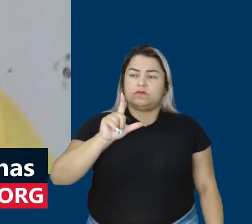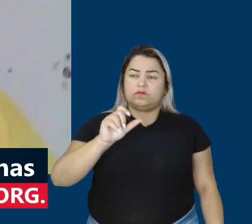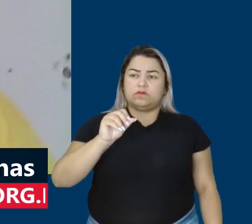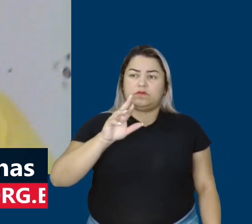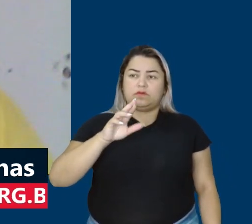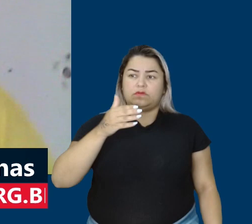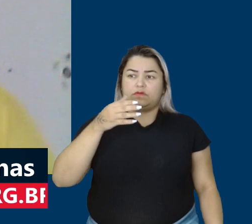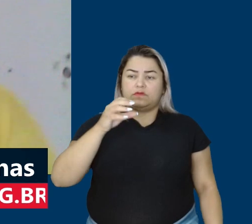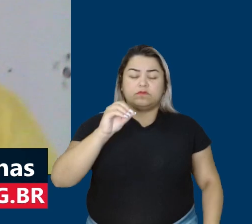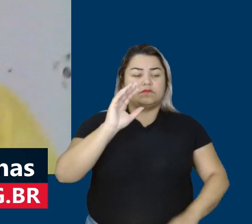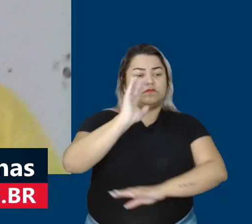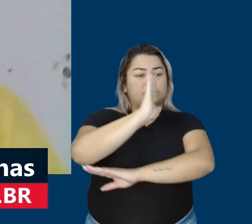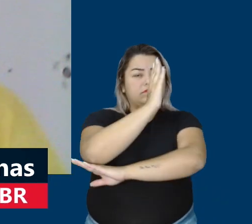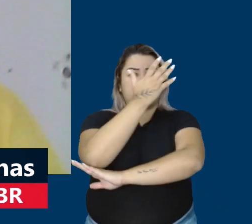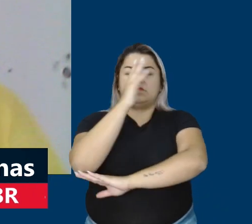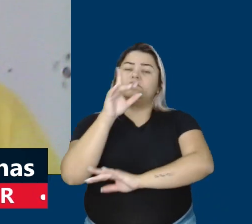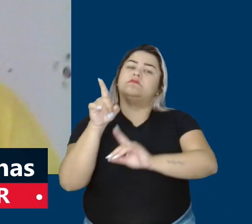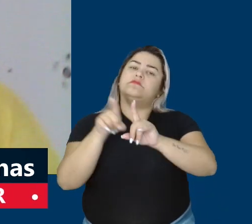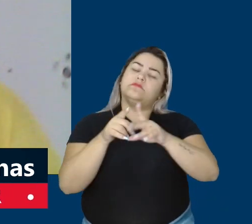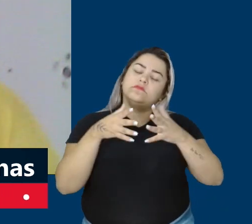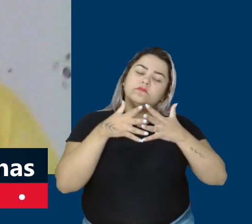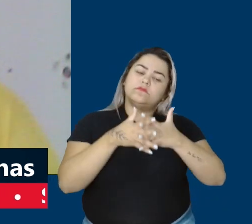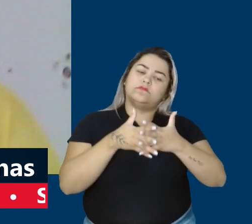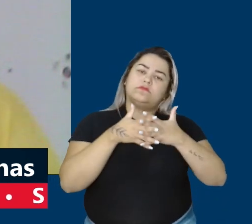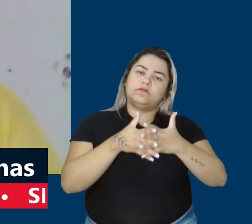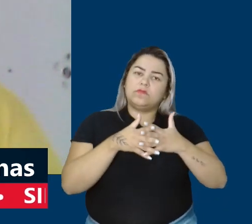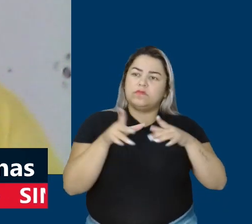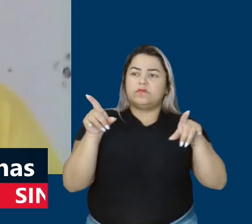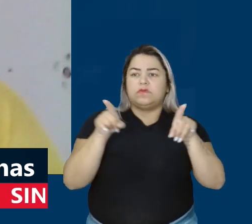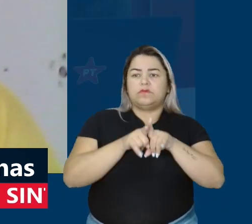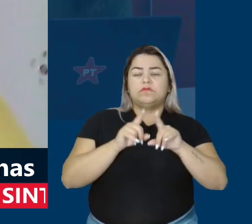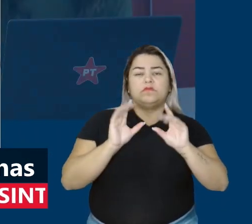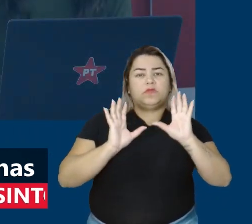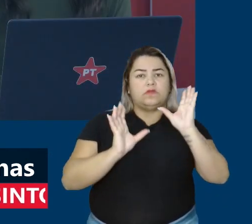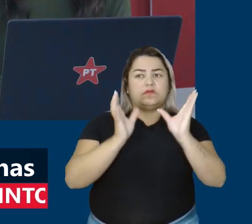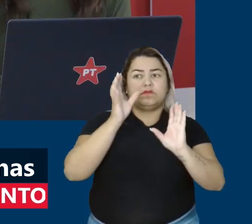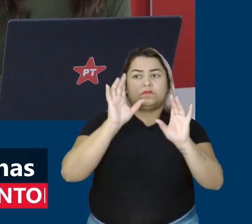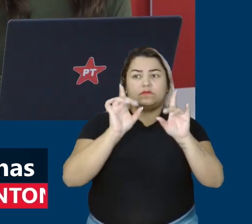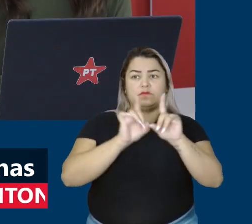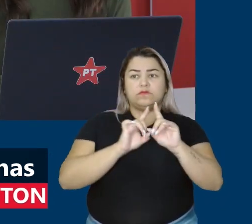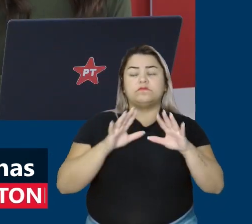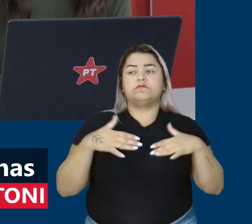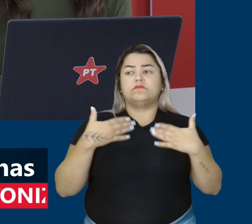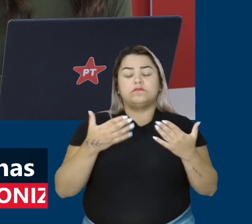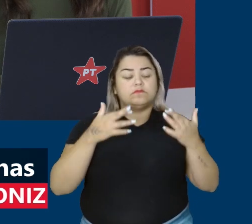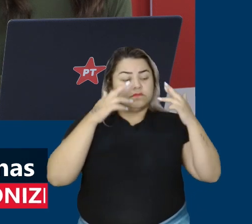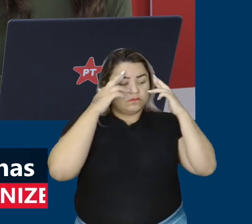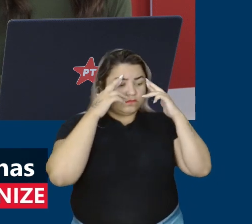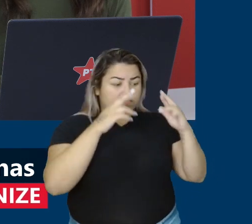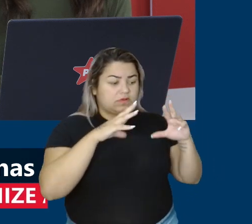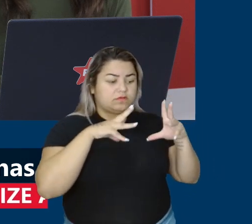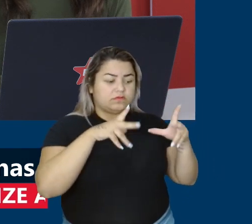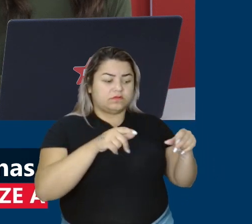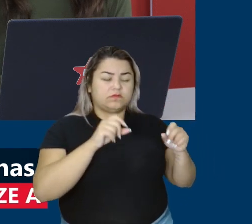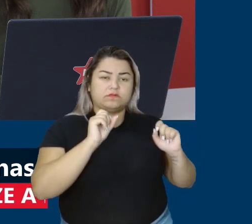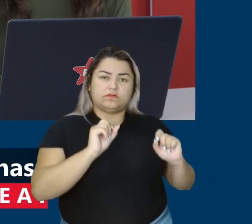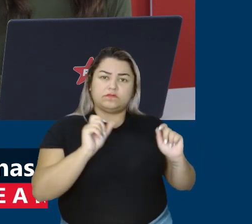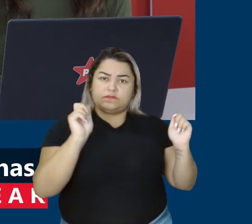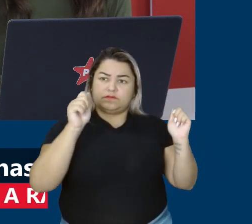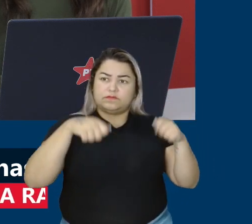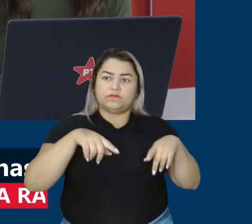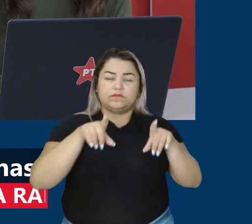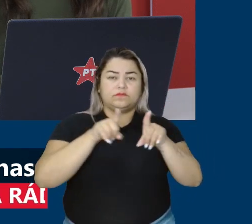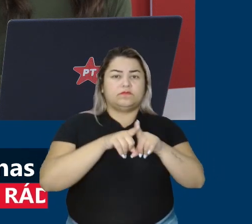relação ambiental, que está uma confusão nessa relação climática. Então, em respeito a tudo isso, a gente